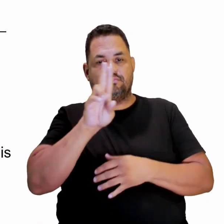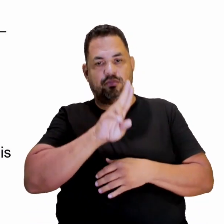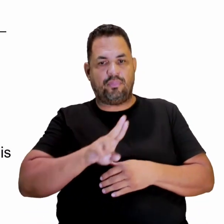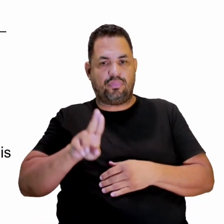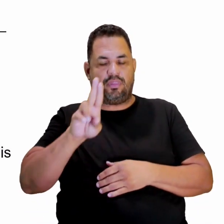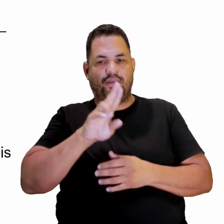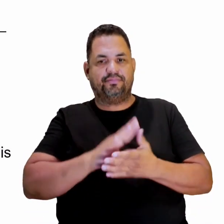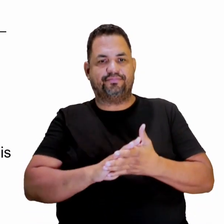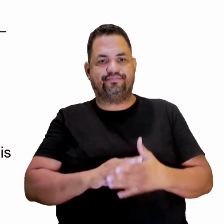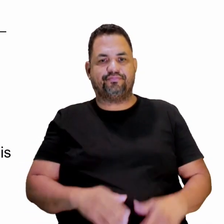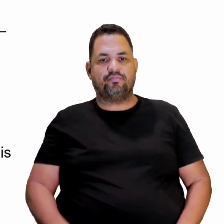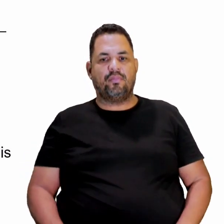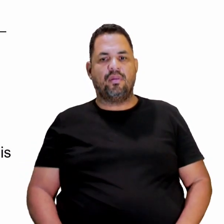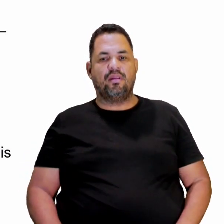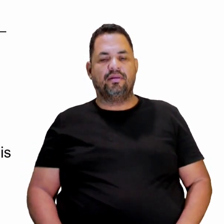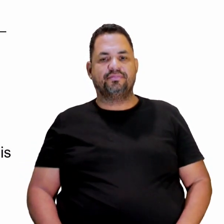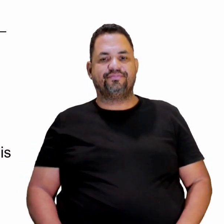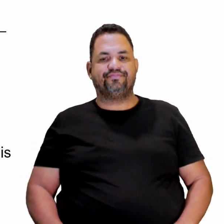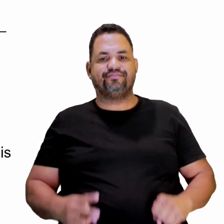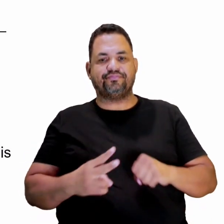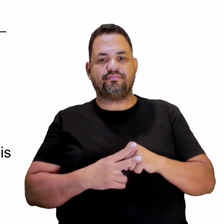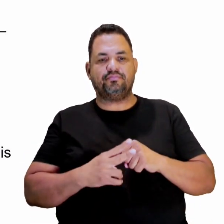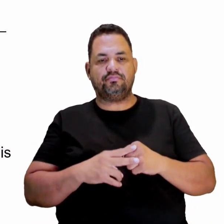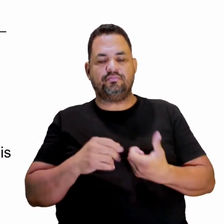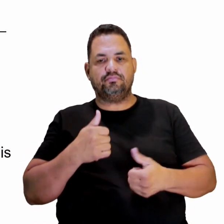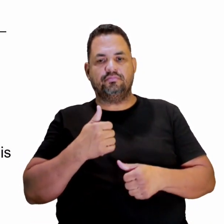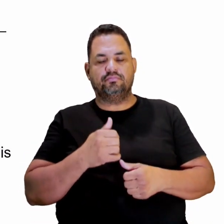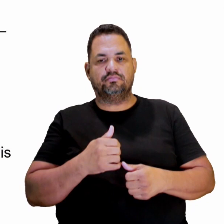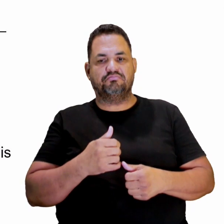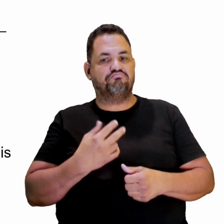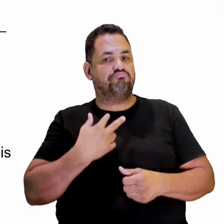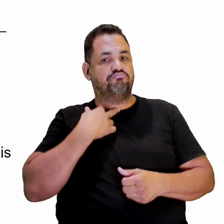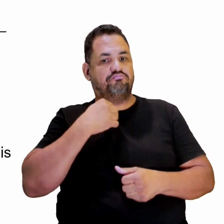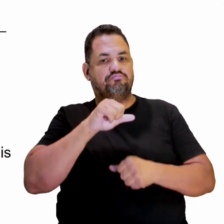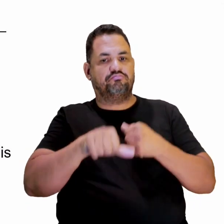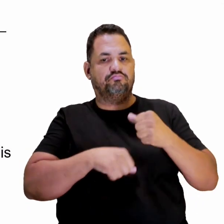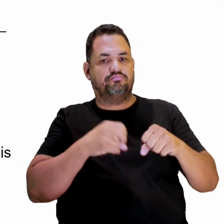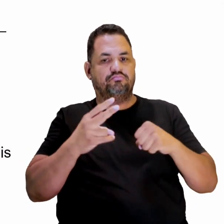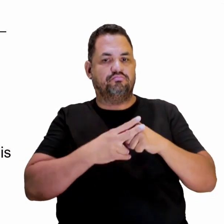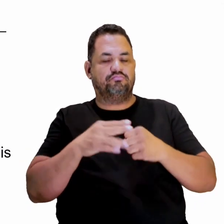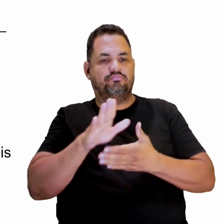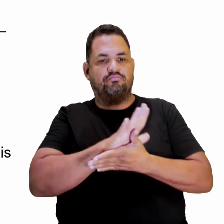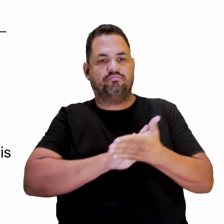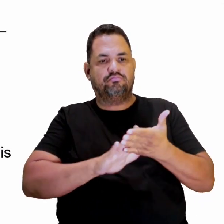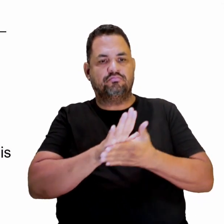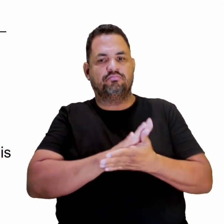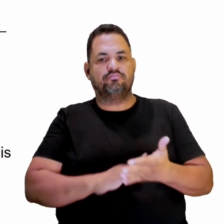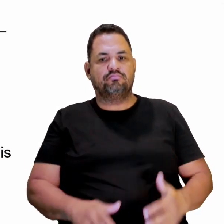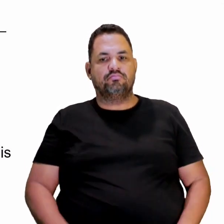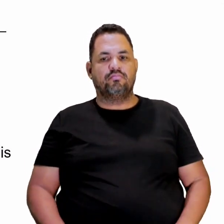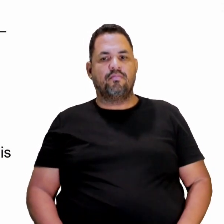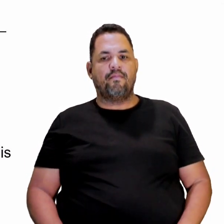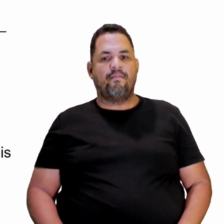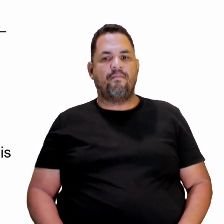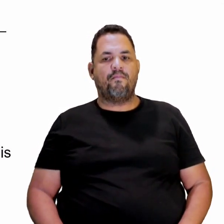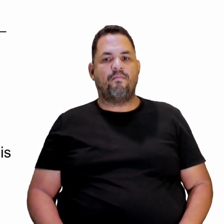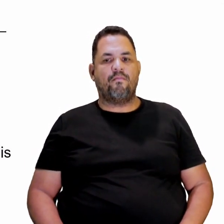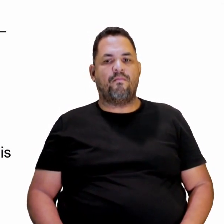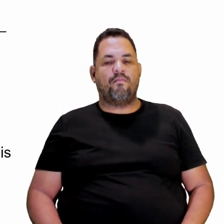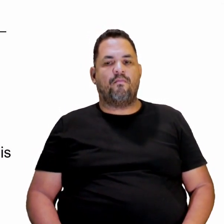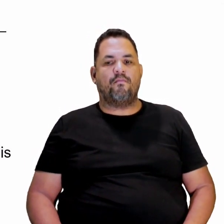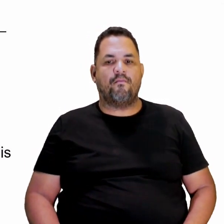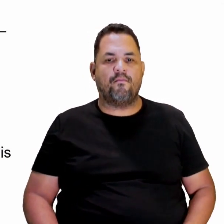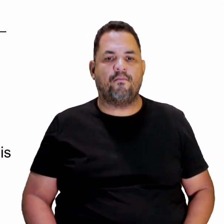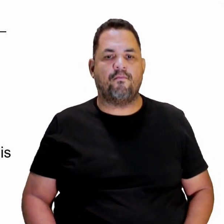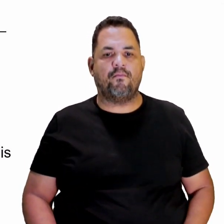o will antes do verbo stay, sem alterar esse verbo em absolutamente nada. My mother will stay with